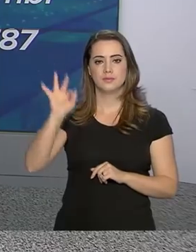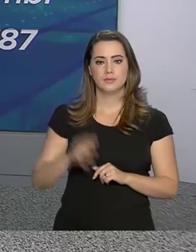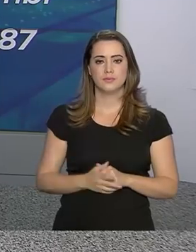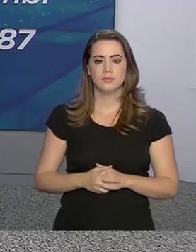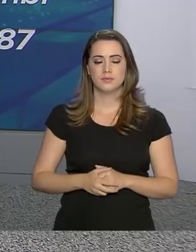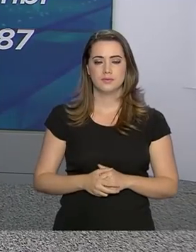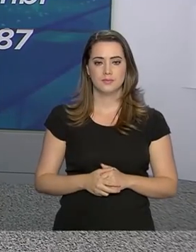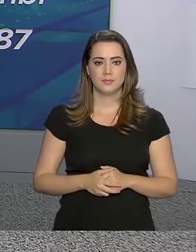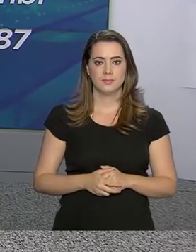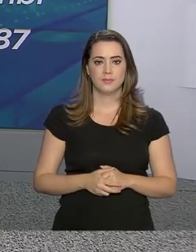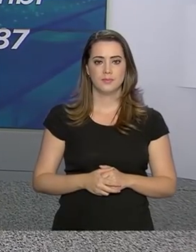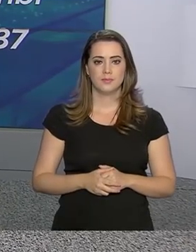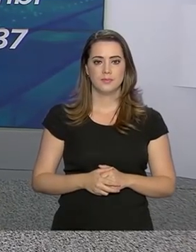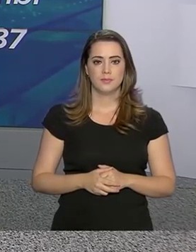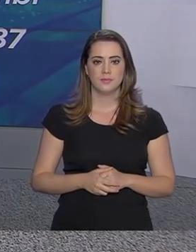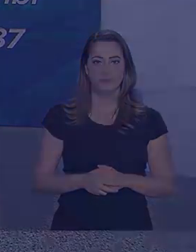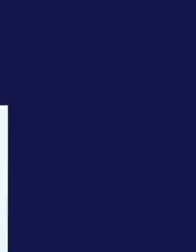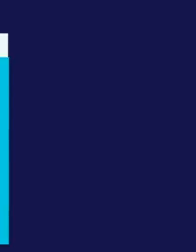e a TV do Governo Federal.